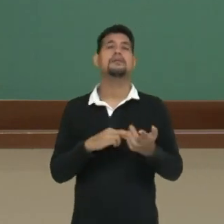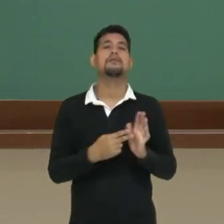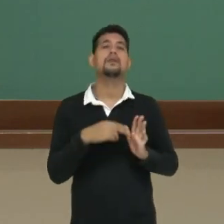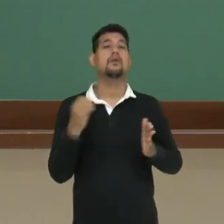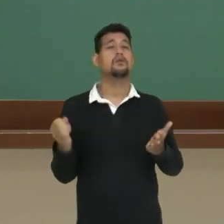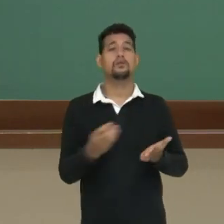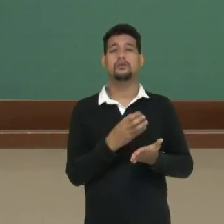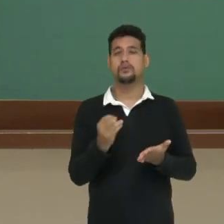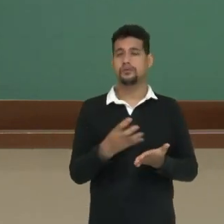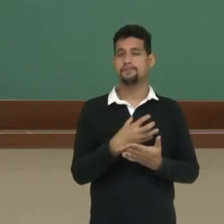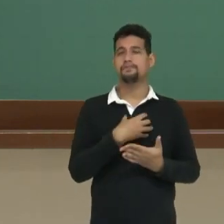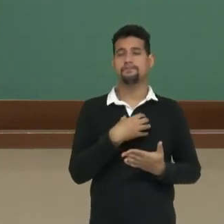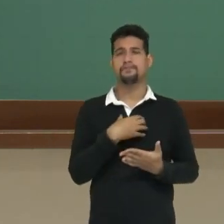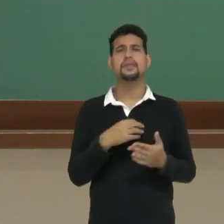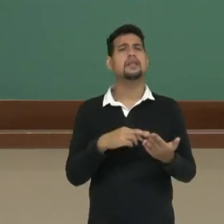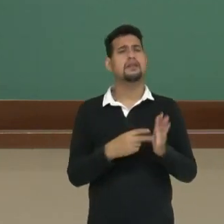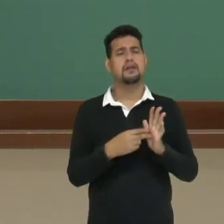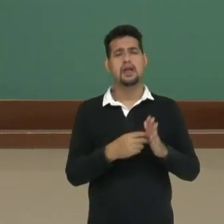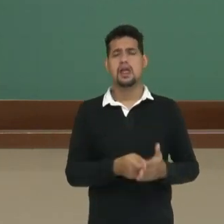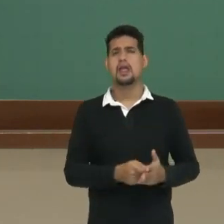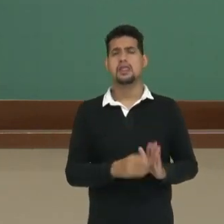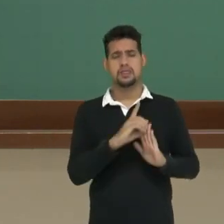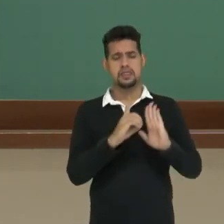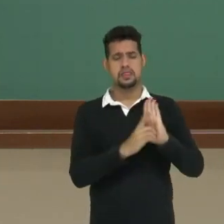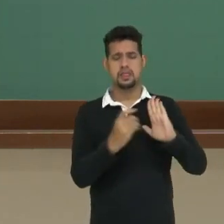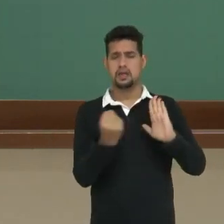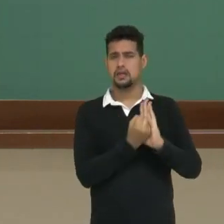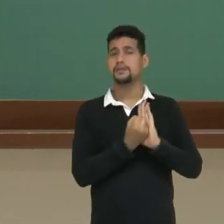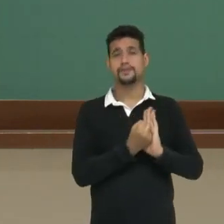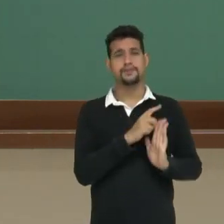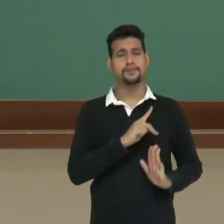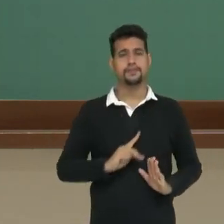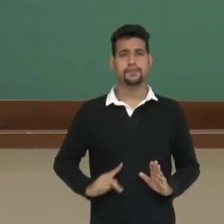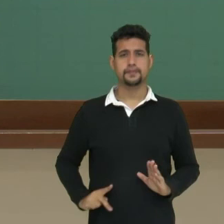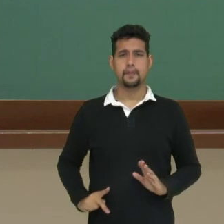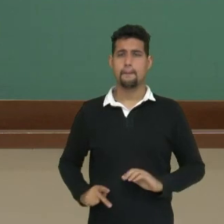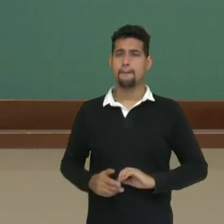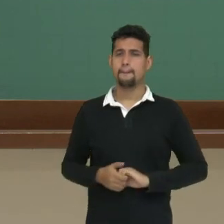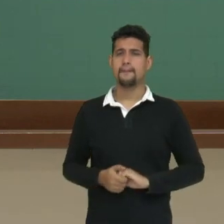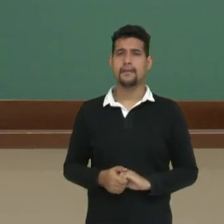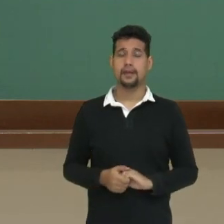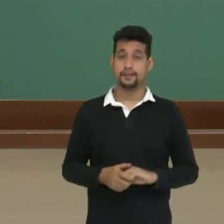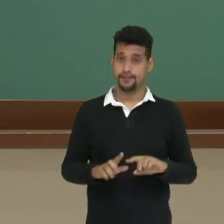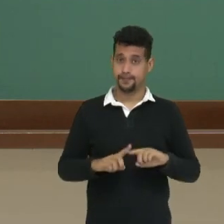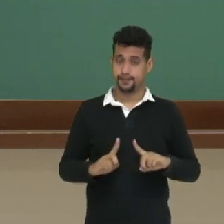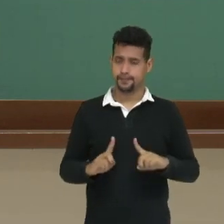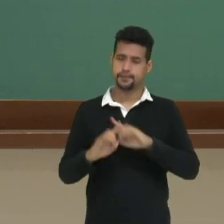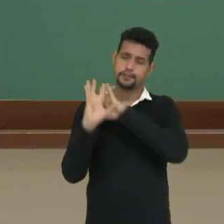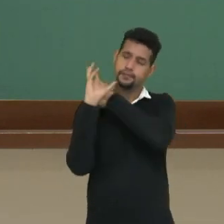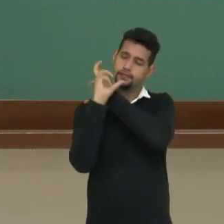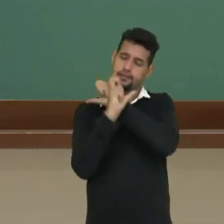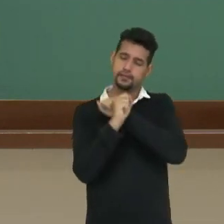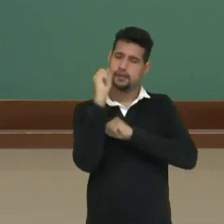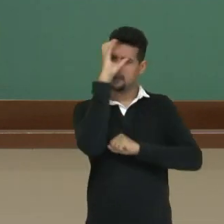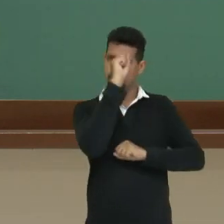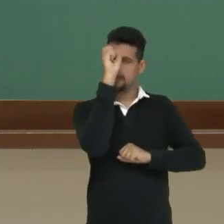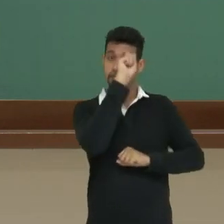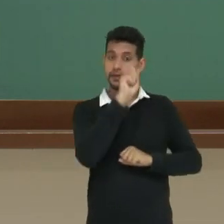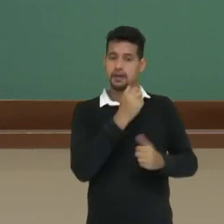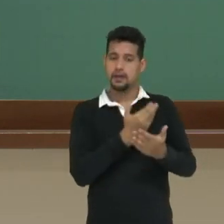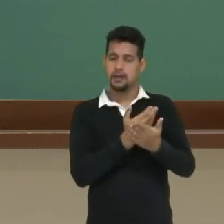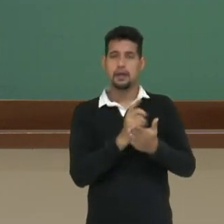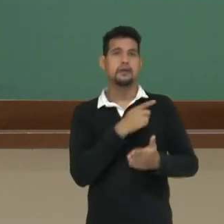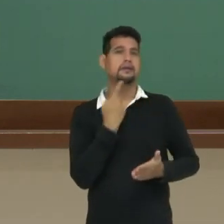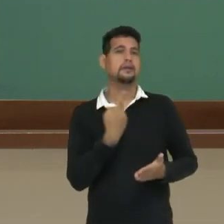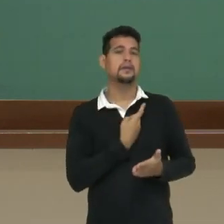novo ato institucional era decretado pelo presidente da República. Então, uma retomada, o que nós vimos nessa aula? Nessa aula,